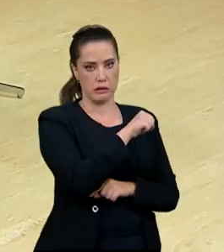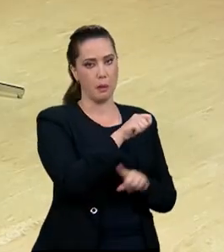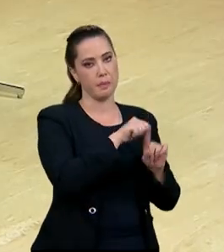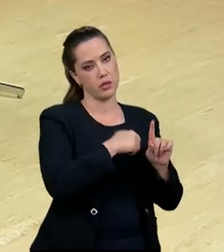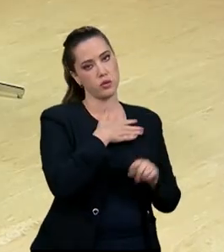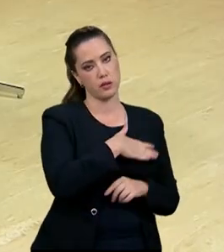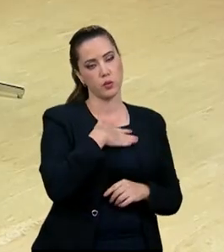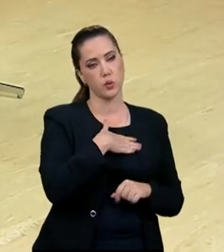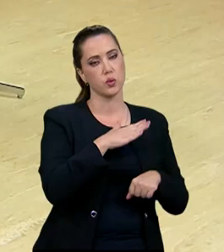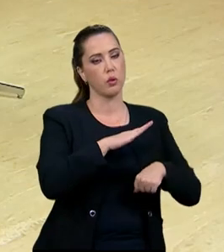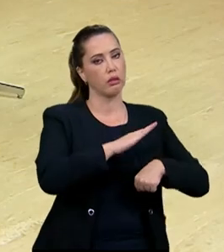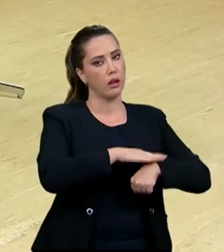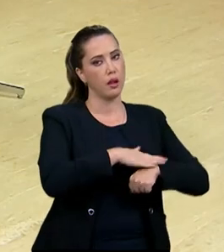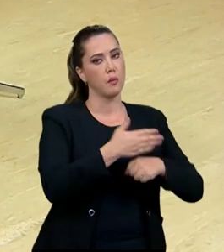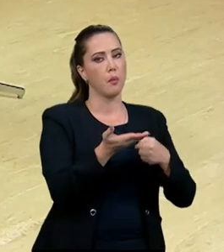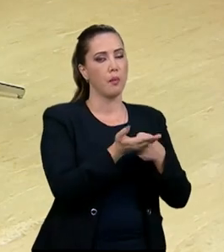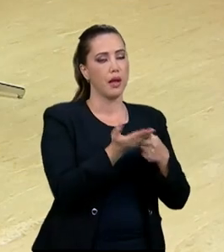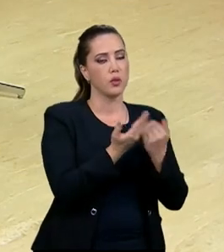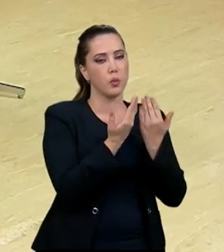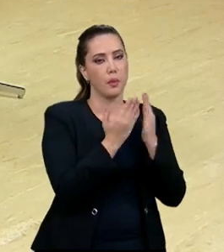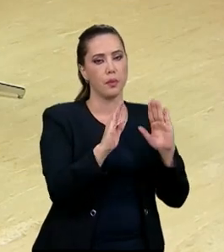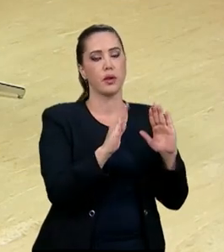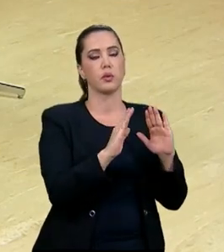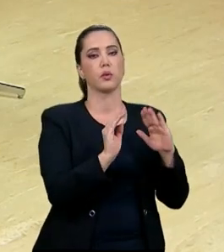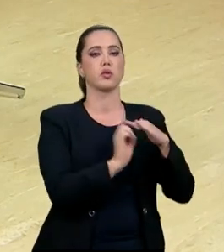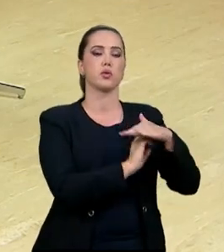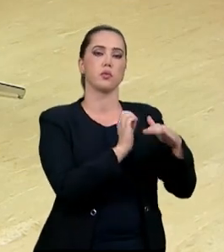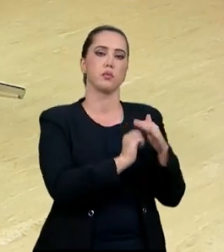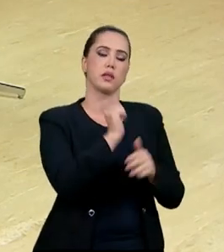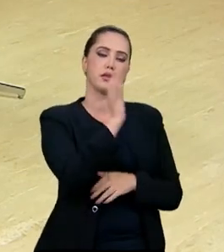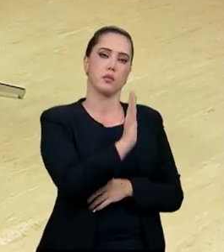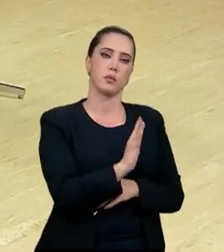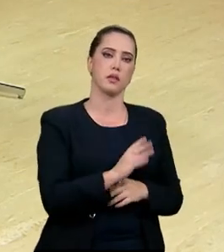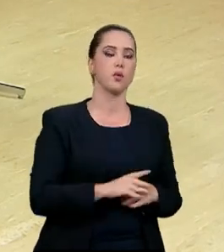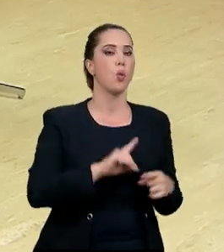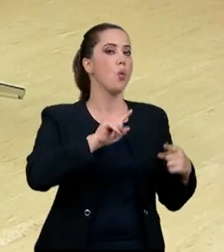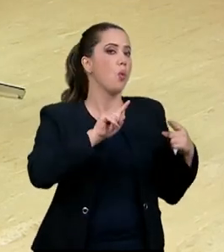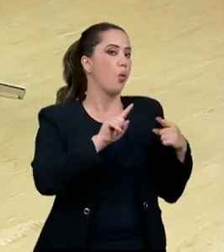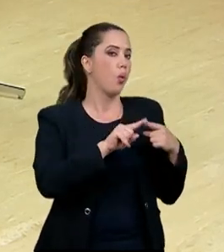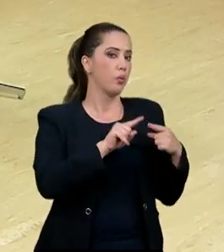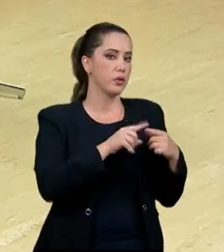de uma empresa no Brasil. A meta do governo era chegar